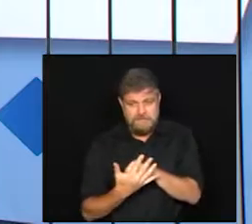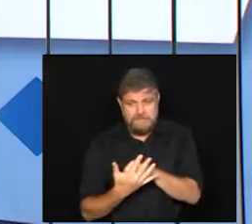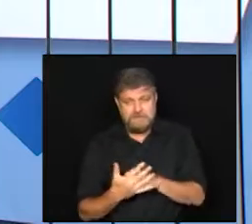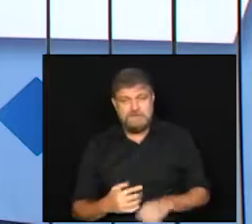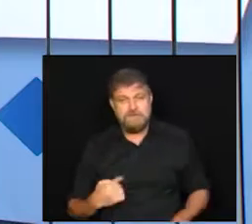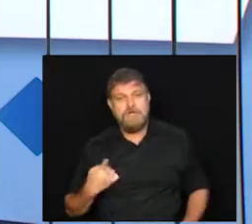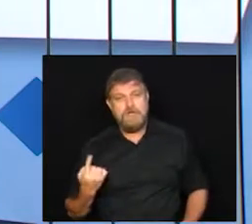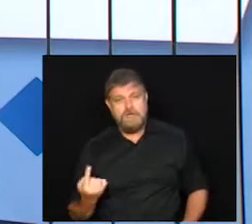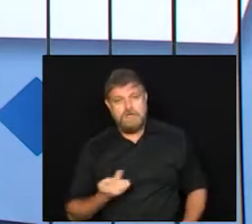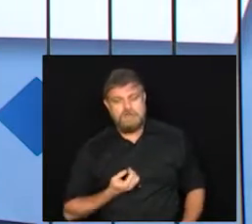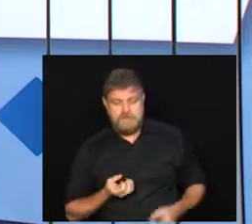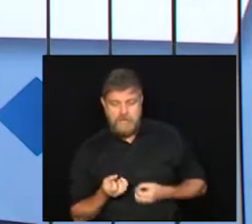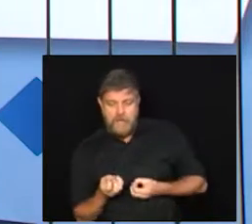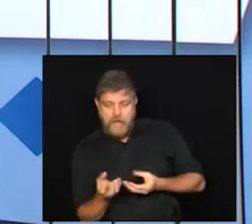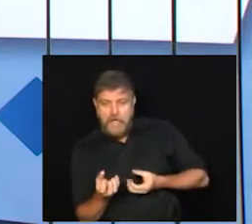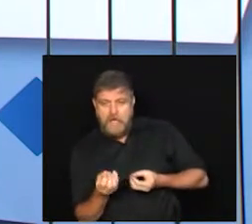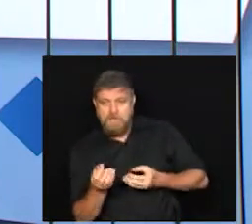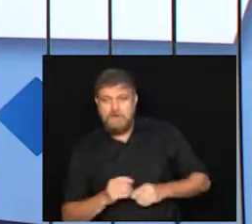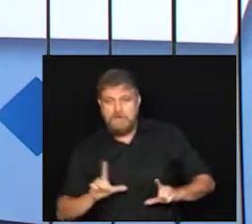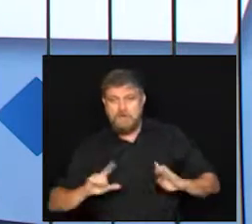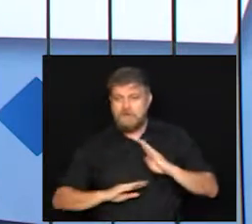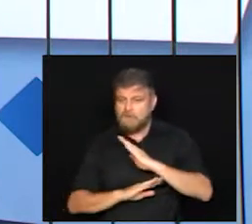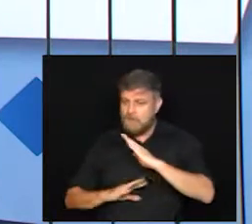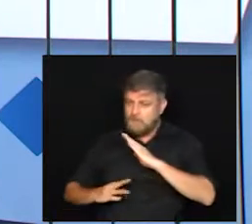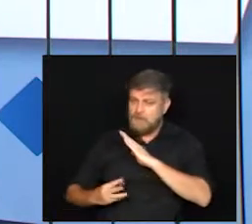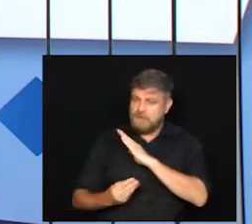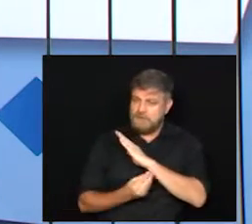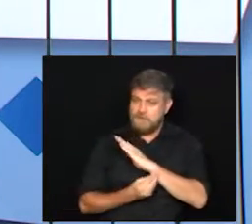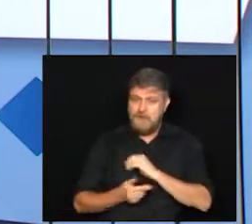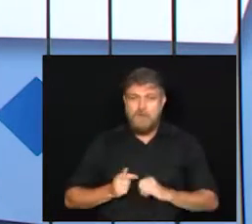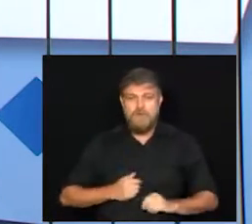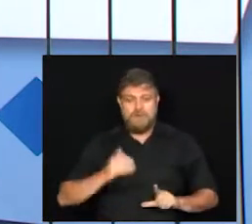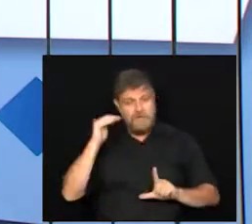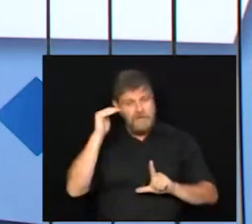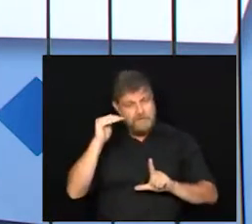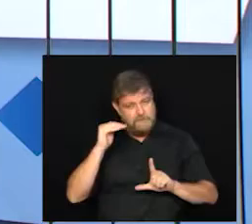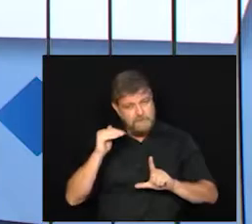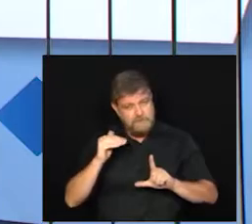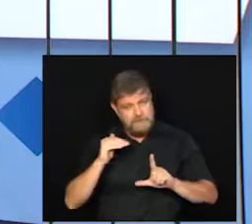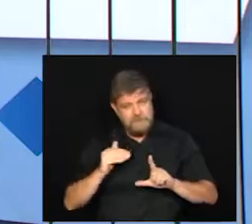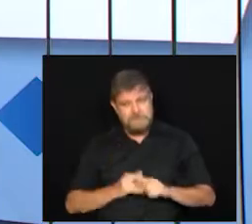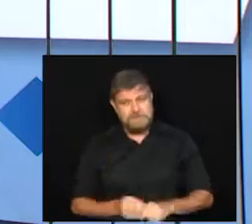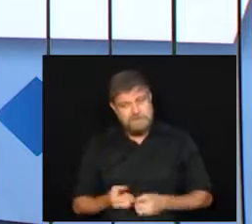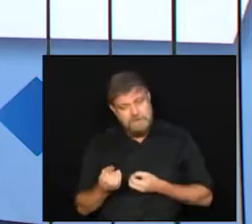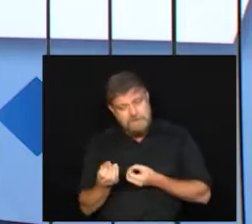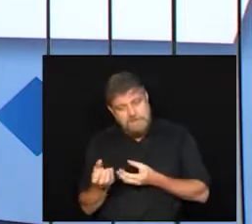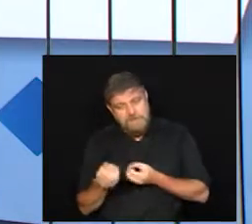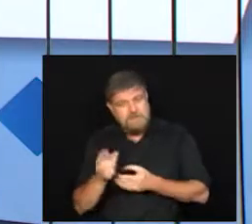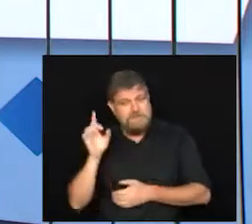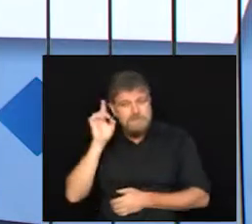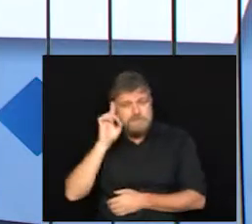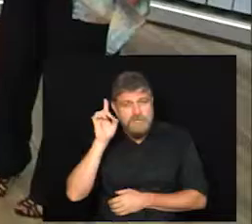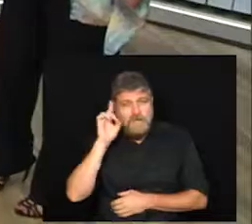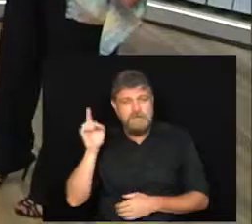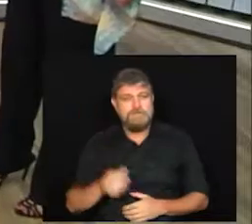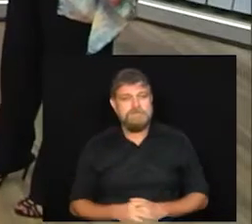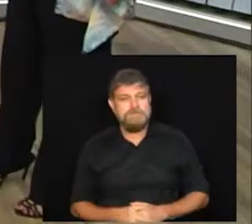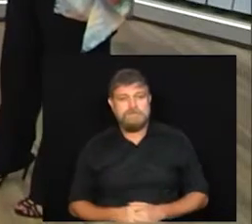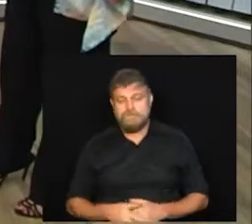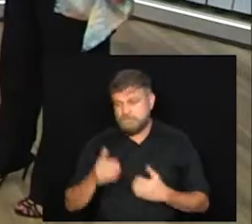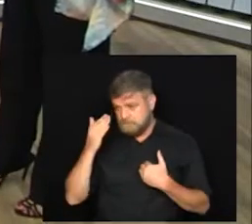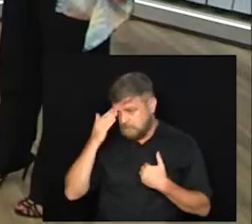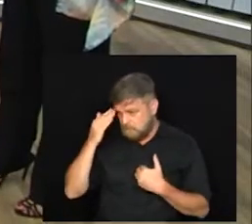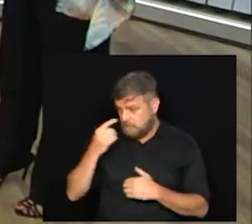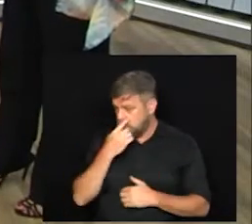a gente informa aqui no Câmara Total ou na nossa programação, nos nossos boletins diários. Tá certo, Mirna Abreu, muito